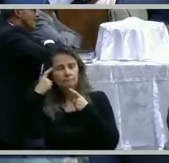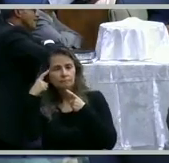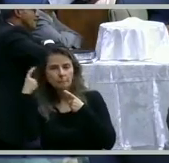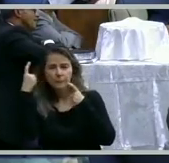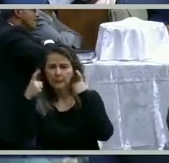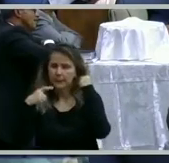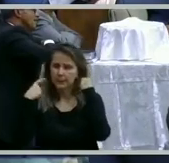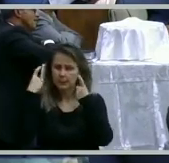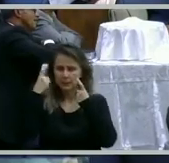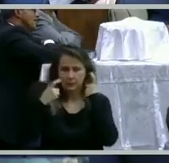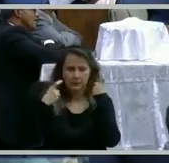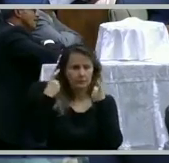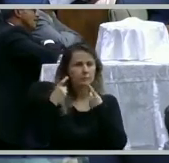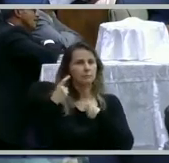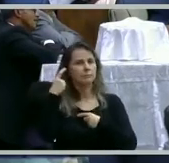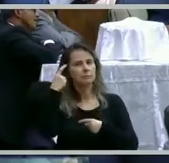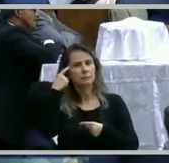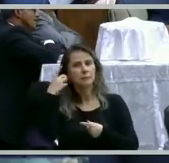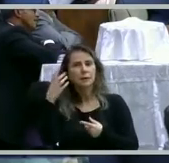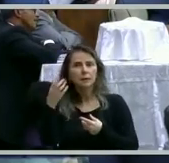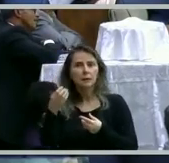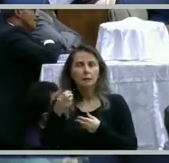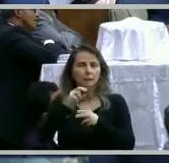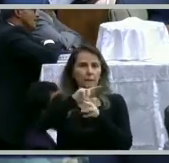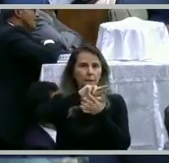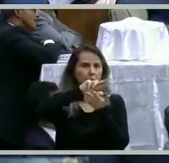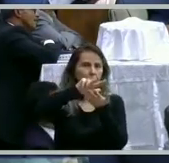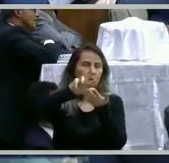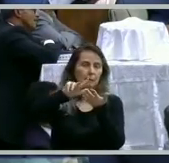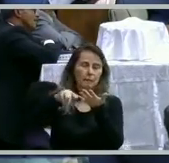pastores, pensando em um montão de coisa. Olha,